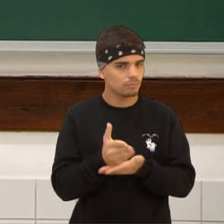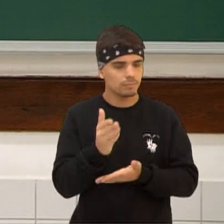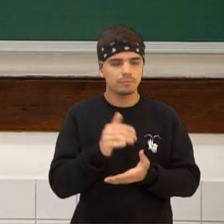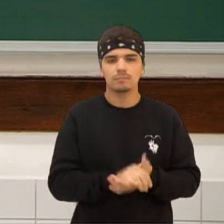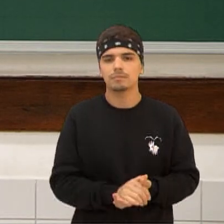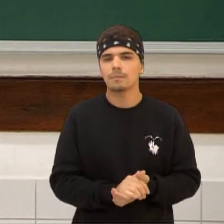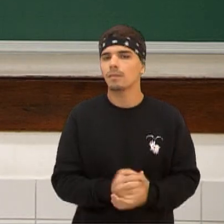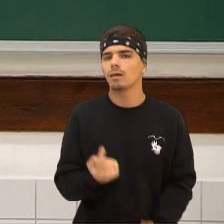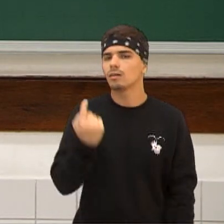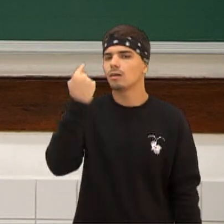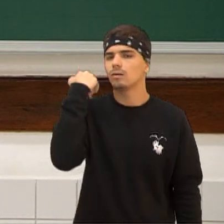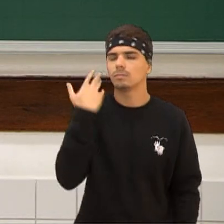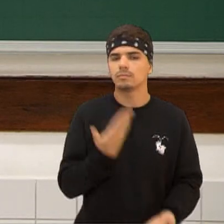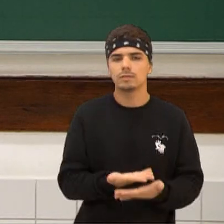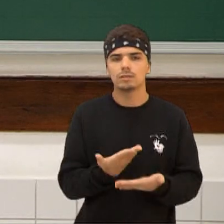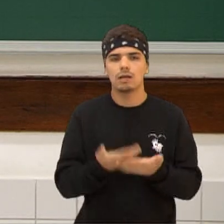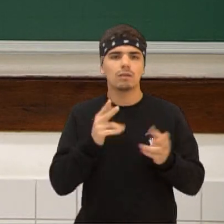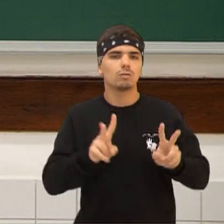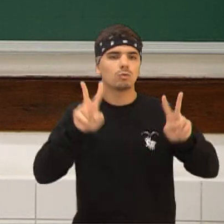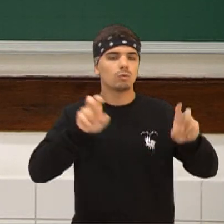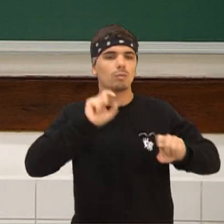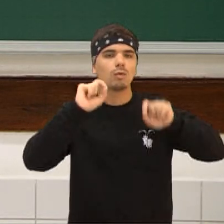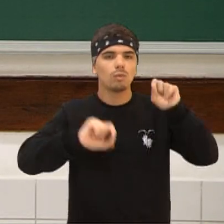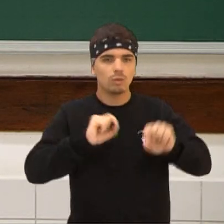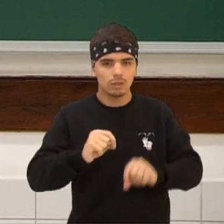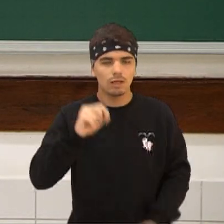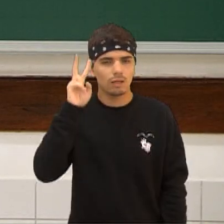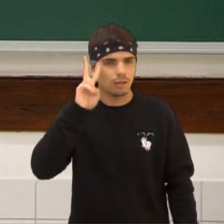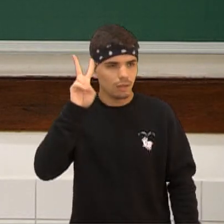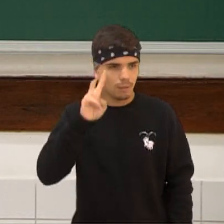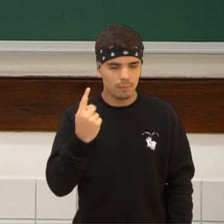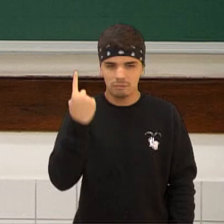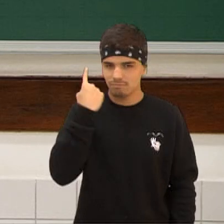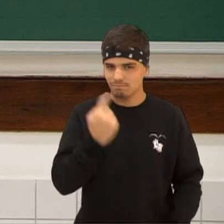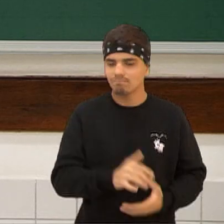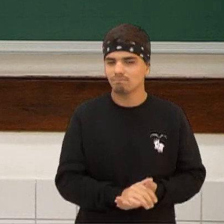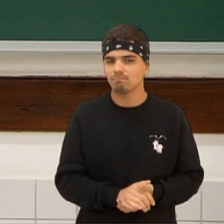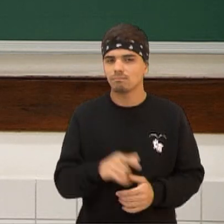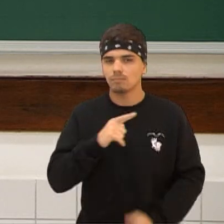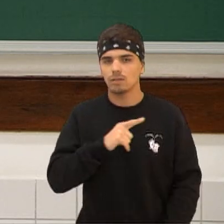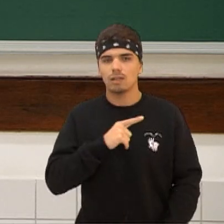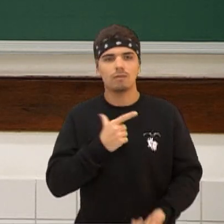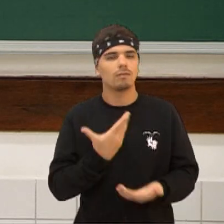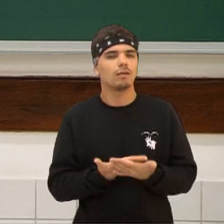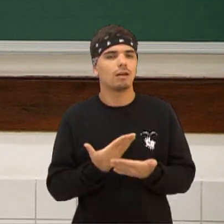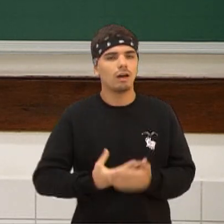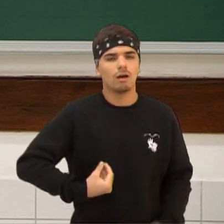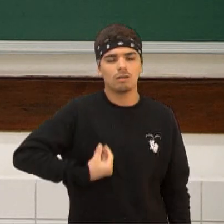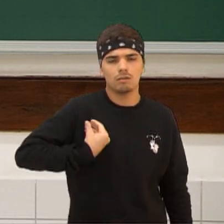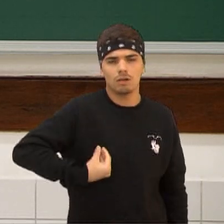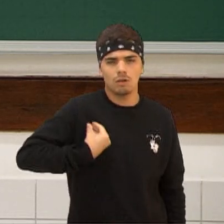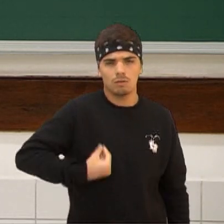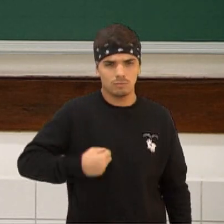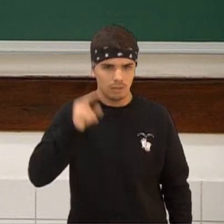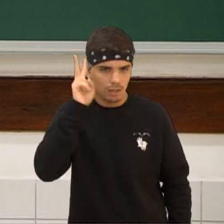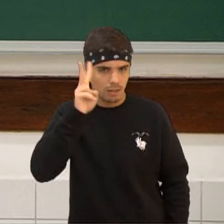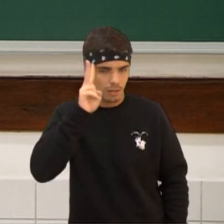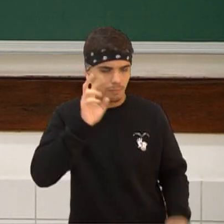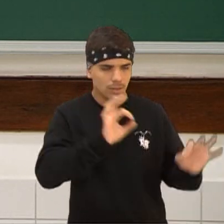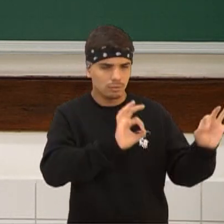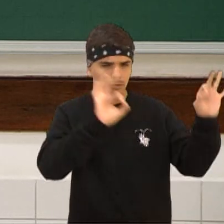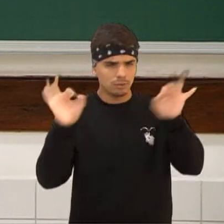Na aula passada, o que a gente viu? Lembra do que a gente viu na aula passada? A gente teve a nossa aula ao vivo, lembra disso? Você